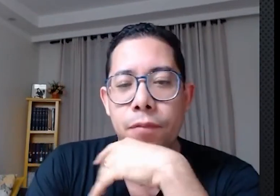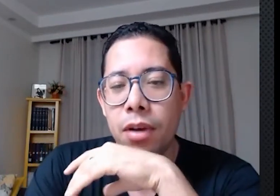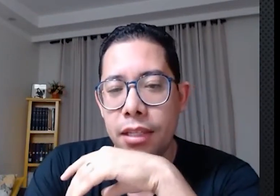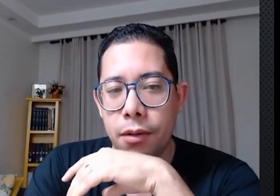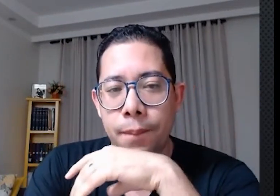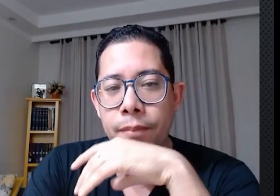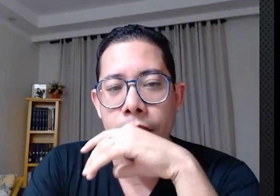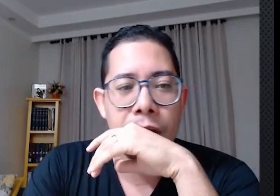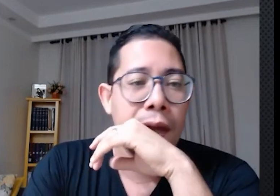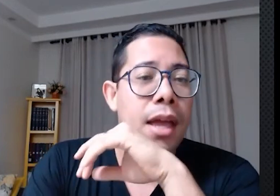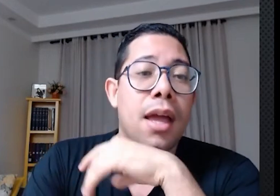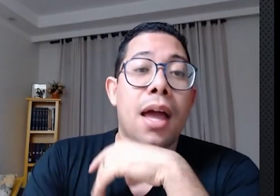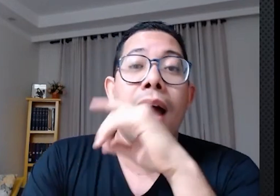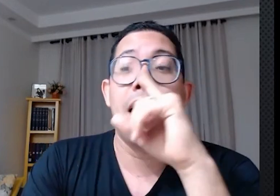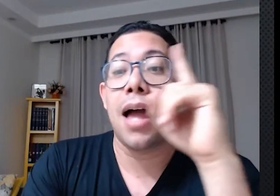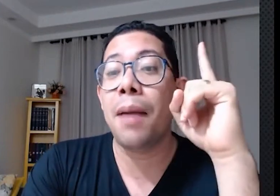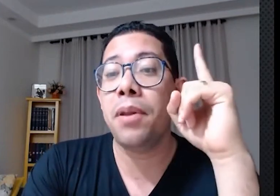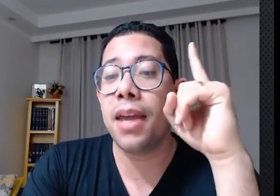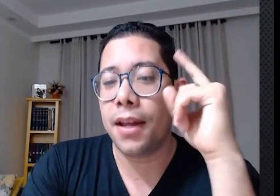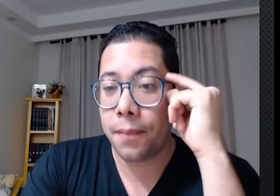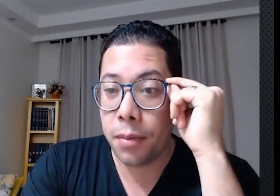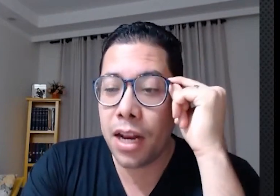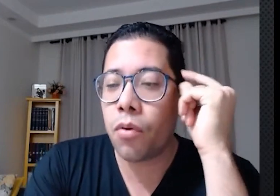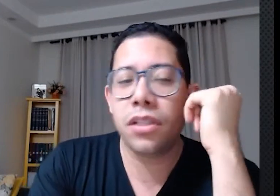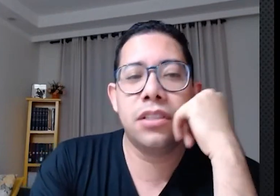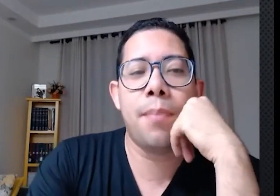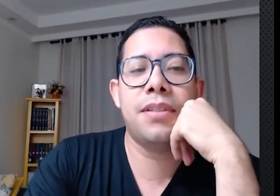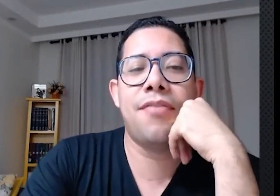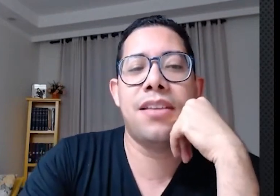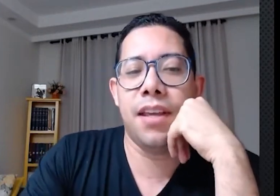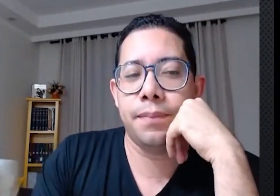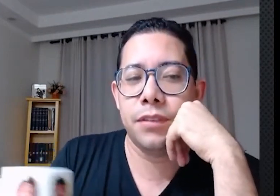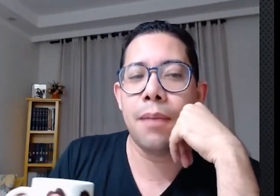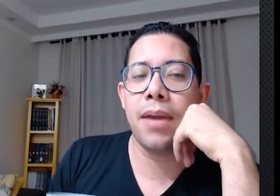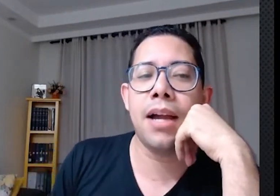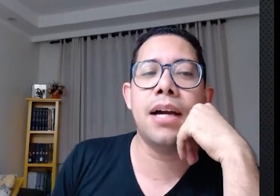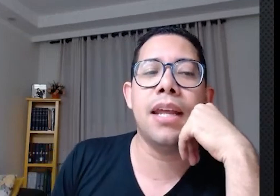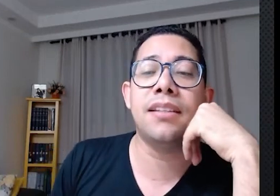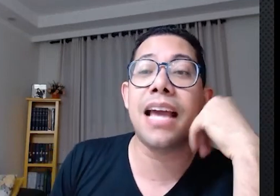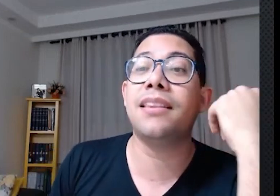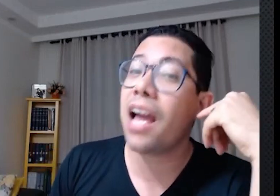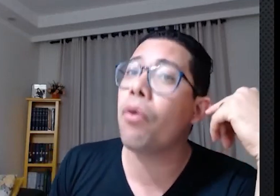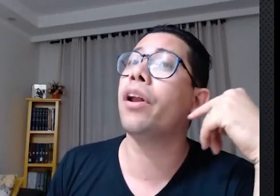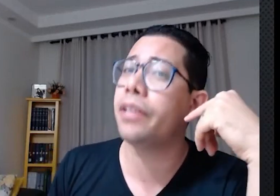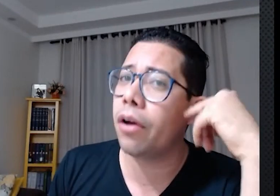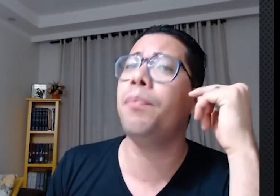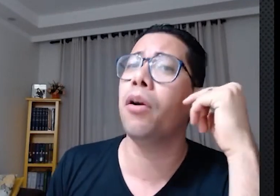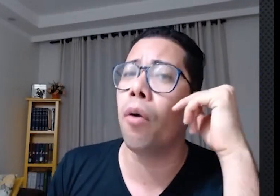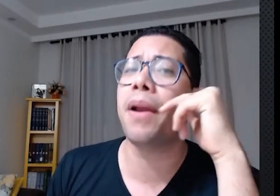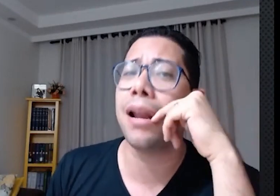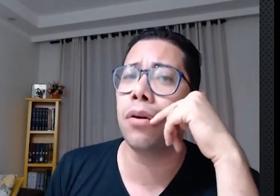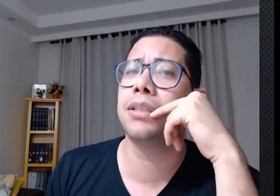fazer. Vamos lá, então. A primeira coisa que você vai precisar fazer, já pega a caneta, se até agora você